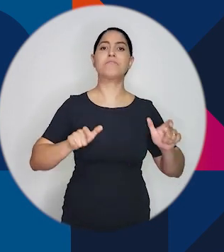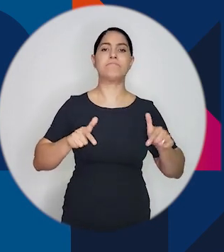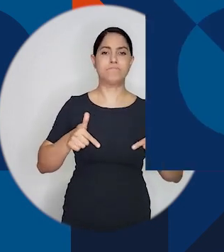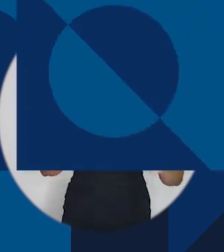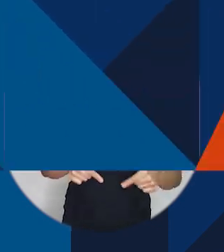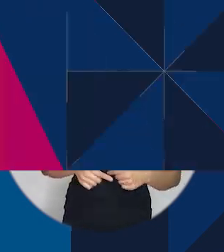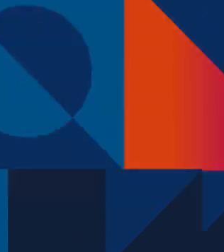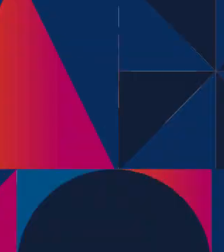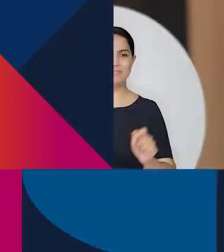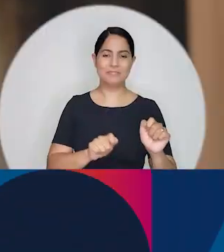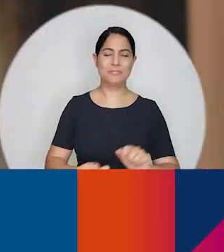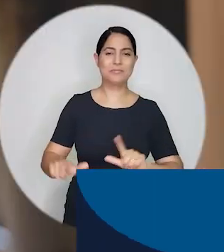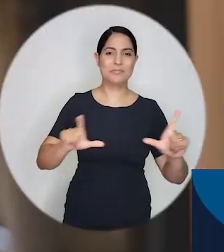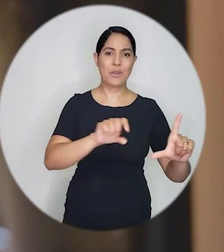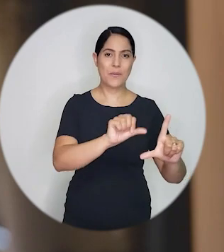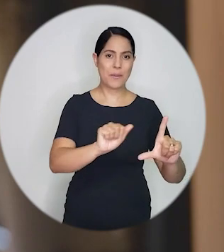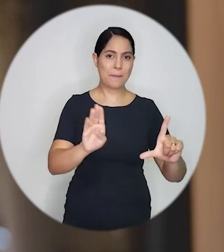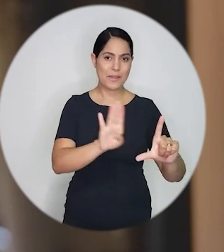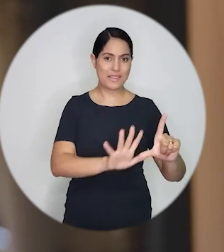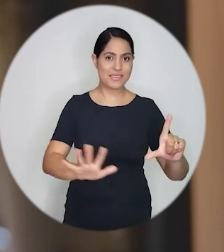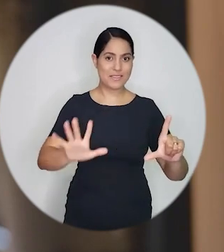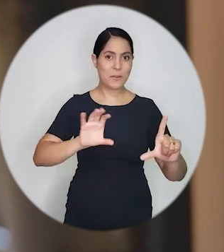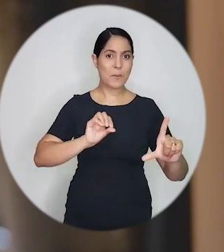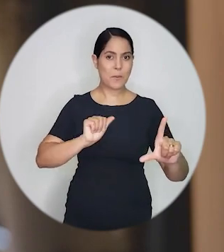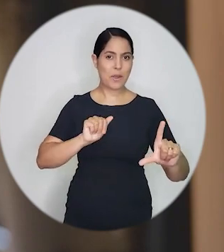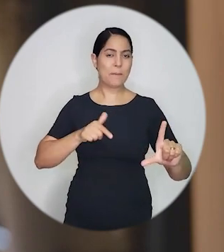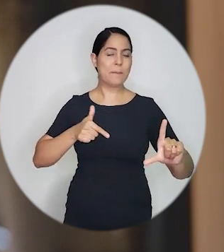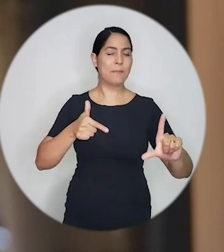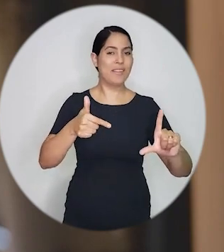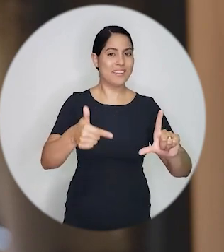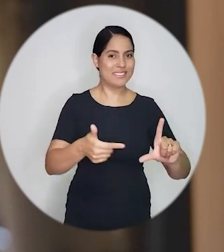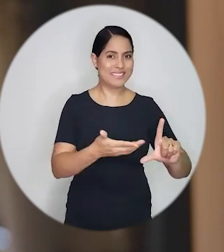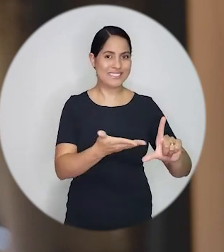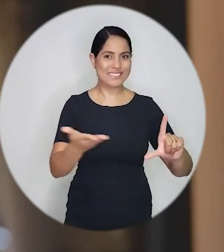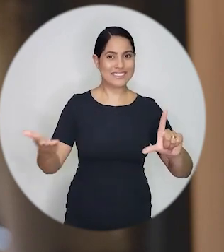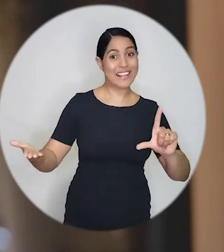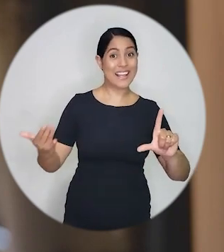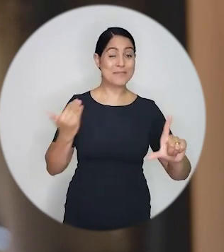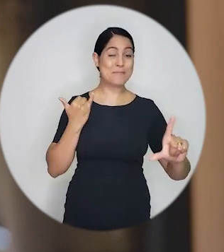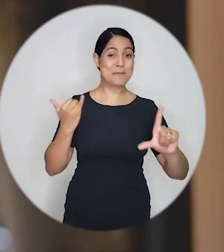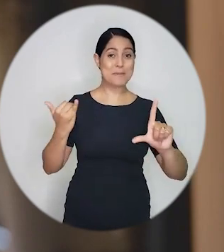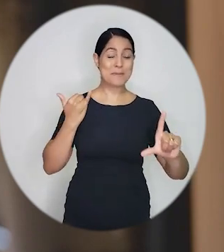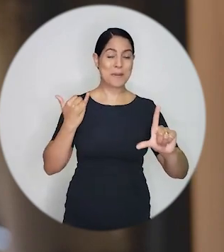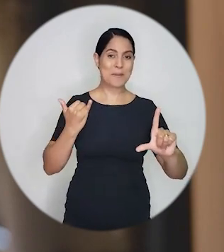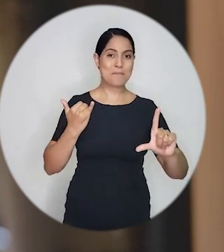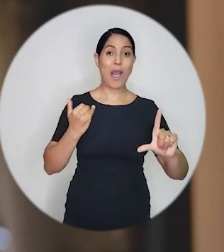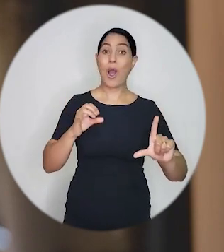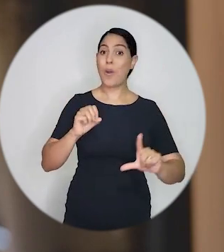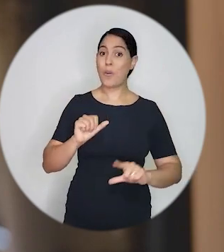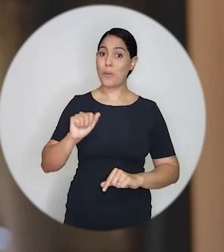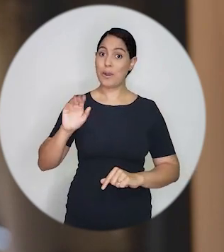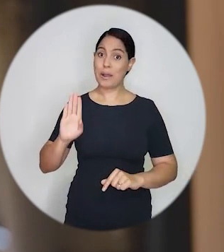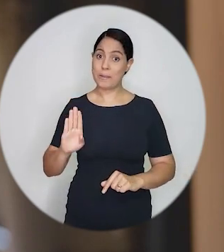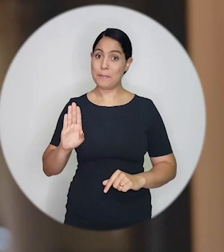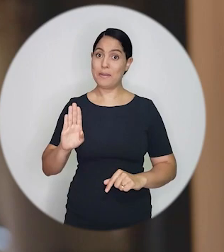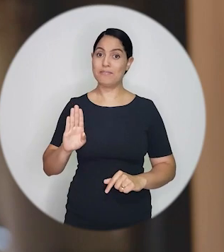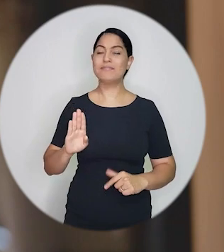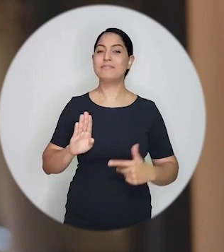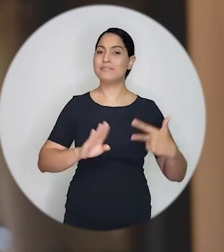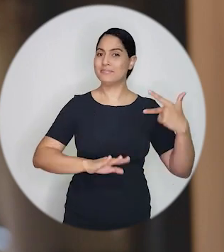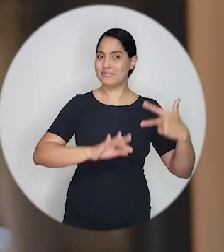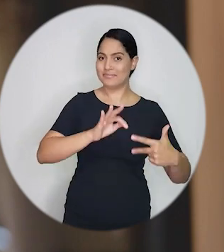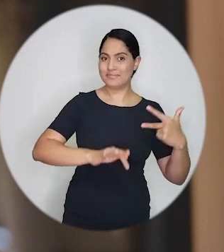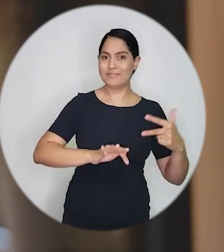de pessoas. Este programa é mais uma produção da Ordem dos Advogados do Brasil. Aqui você fica por dentro